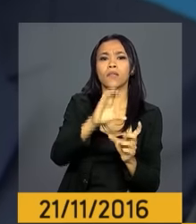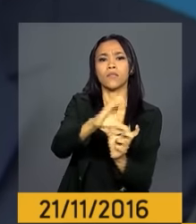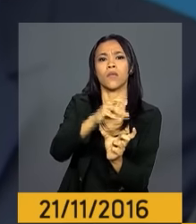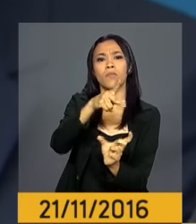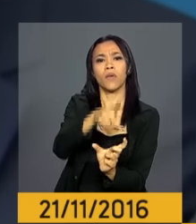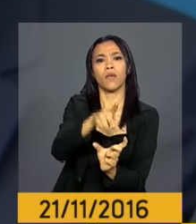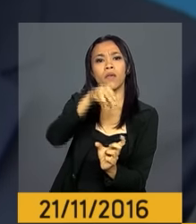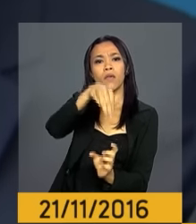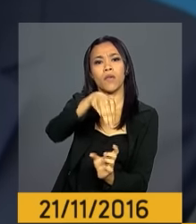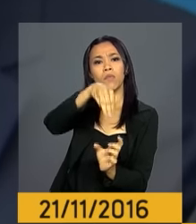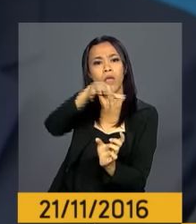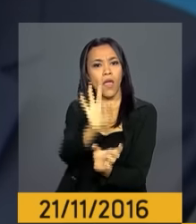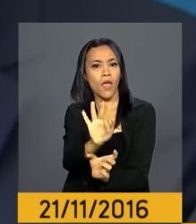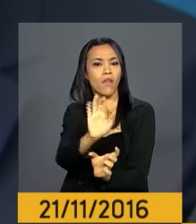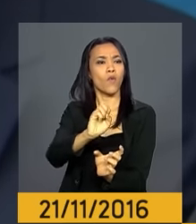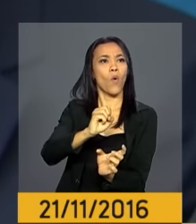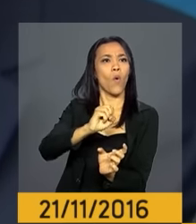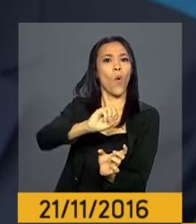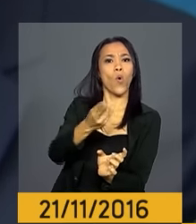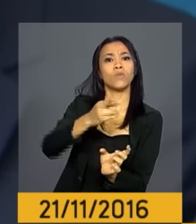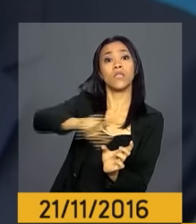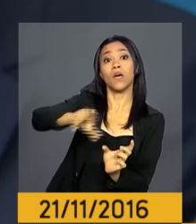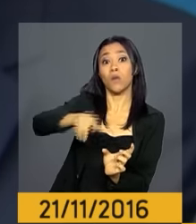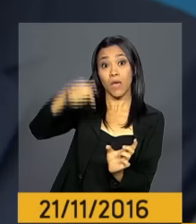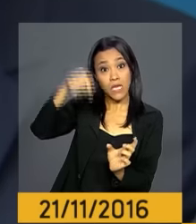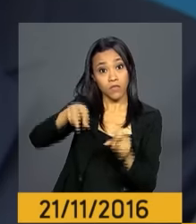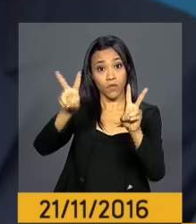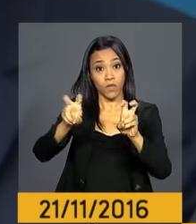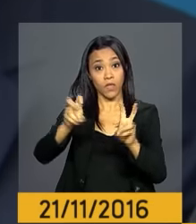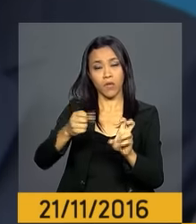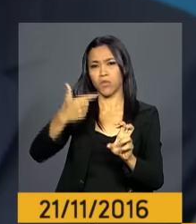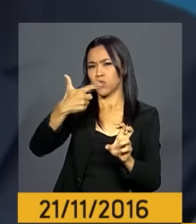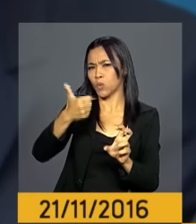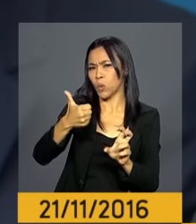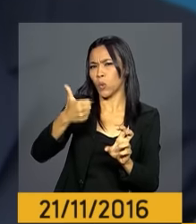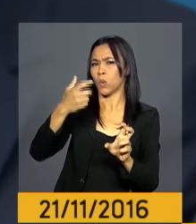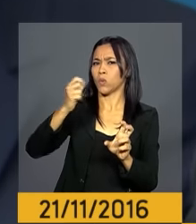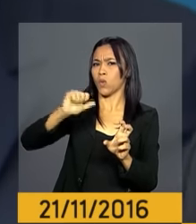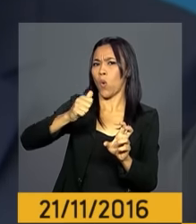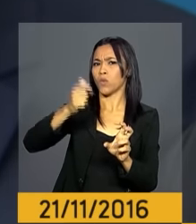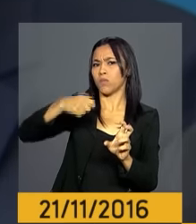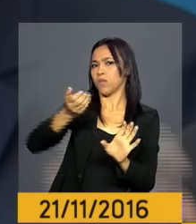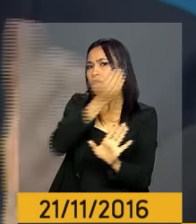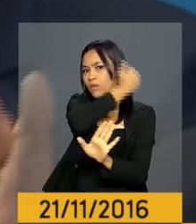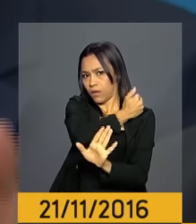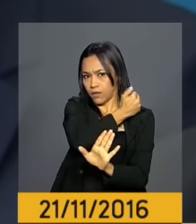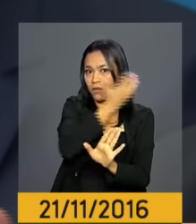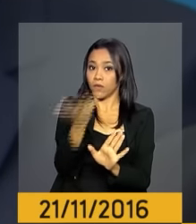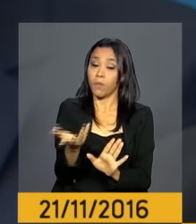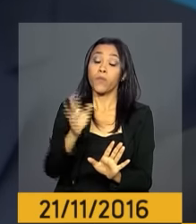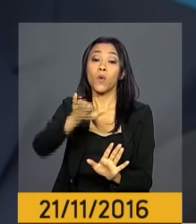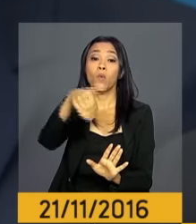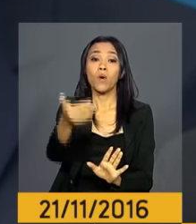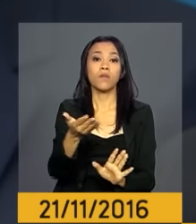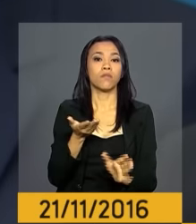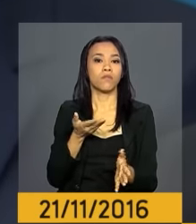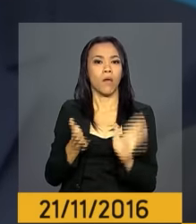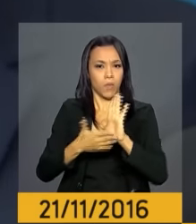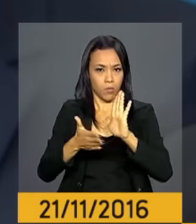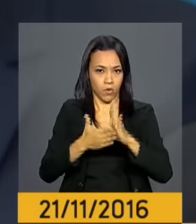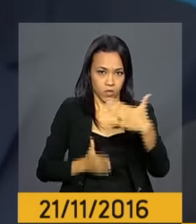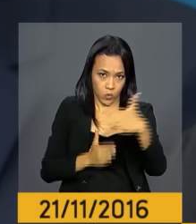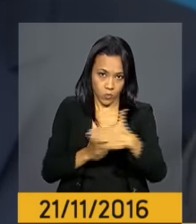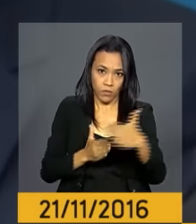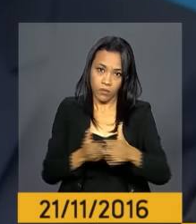porque este era o tema de 10, 11, 12 meses atrás. Os senhores percebem que do instante em que nós propusemos o teto de gastos públicos,